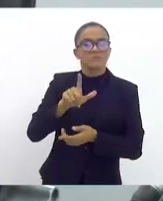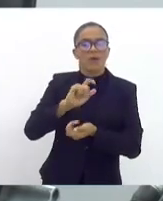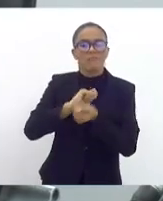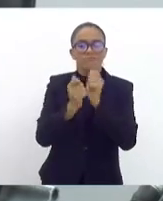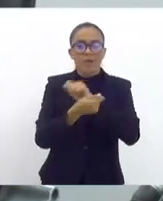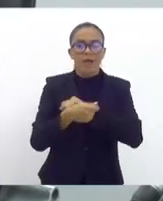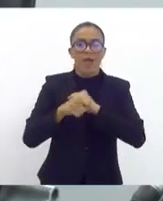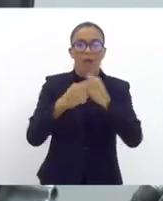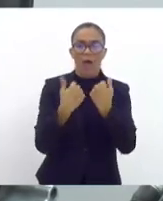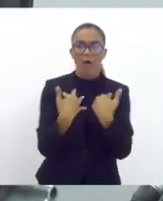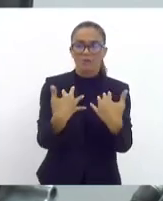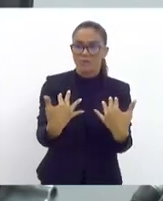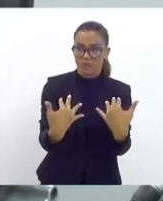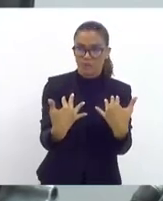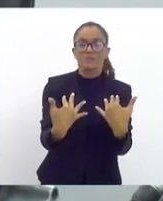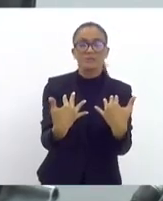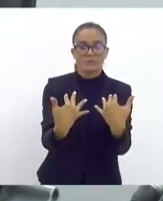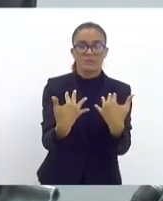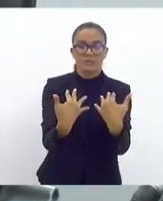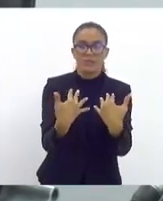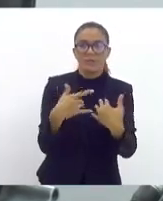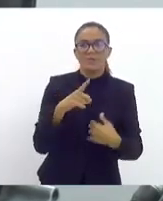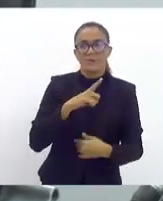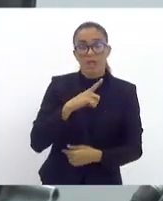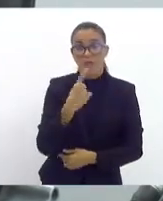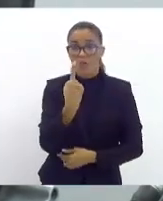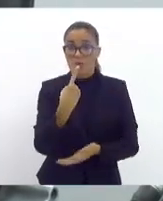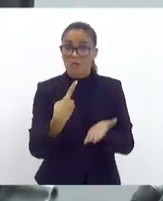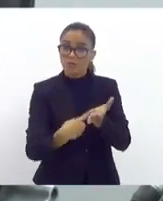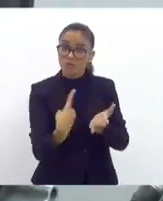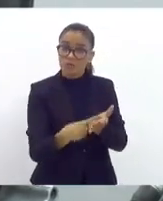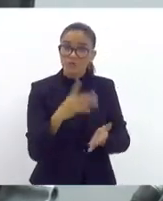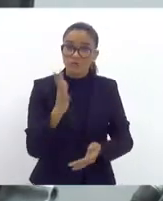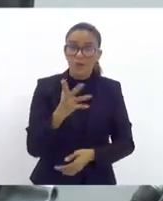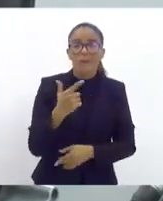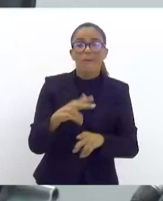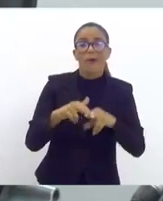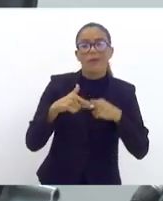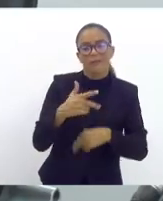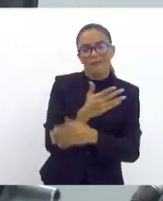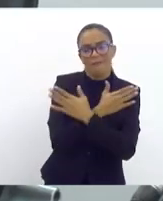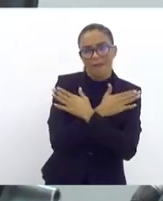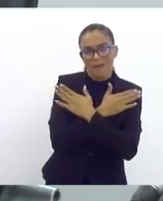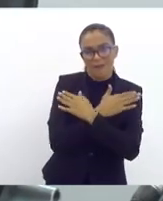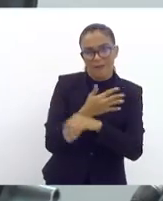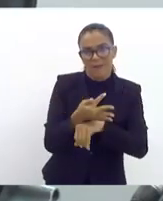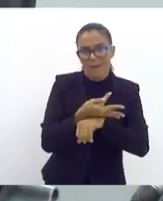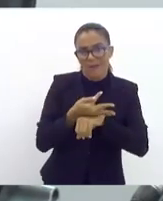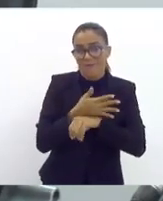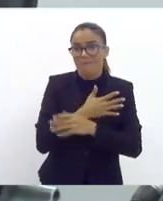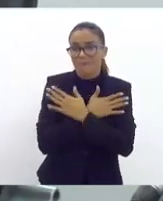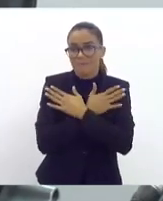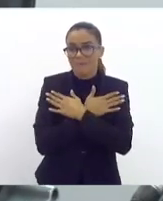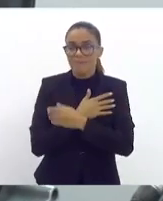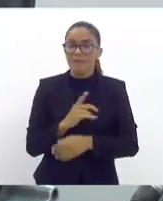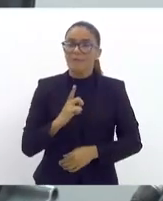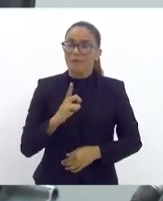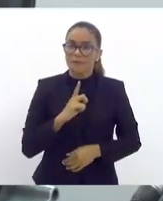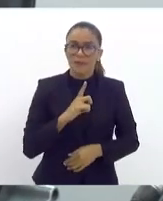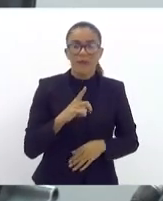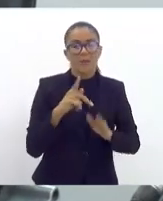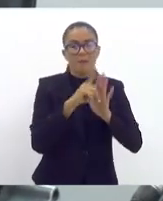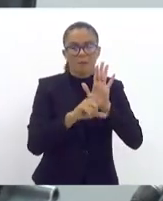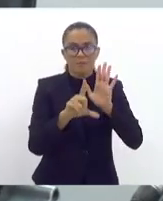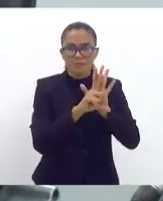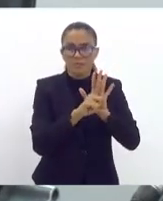em paralelo com as comissões já tem uma agendada e só nos realizou porque caiu no feriado sobre os todos os projetos de lei que